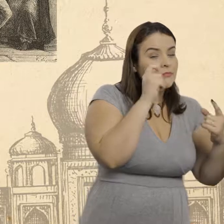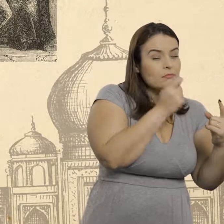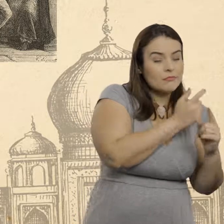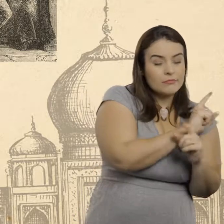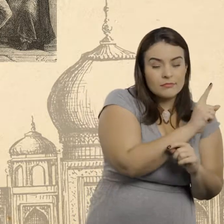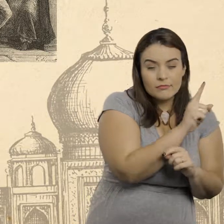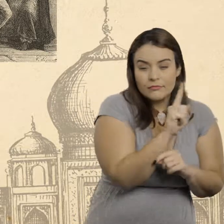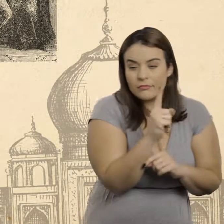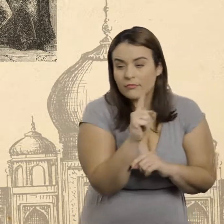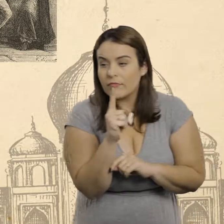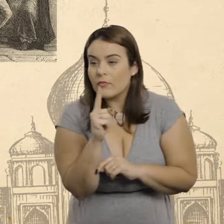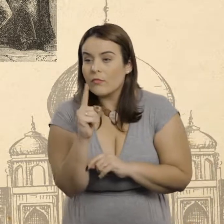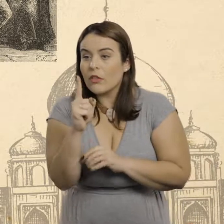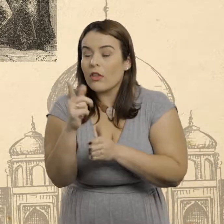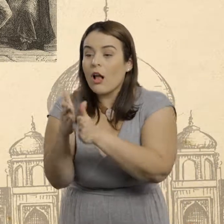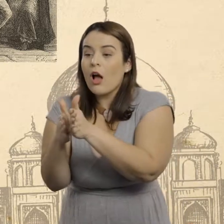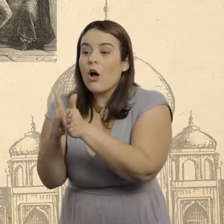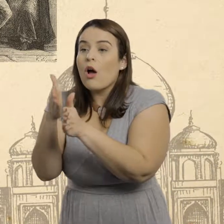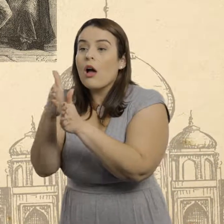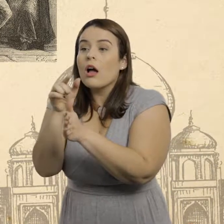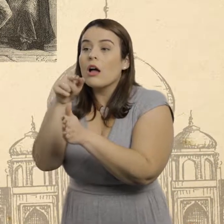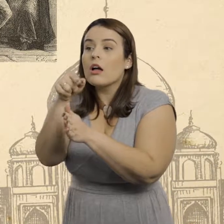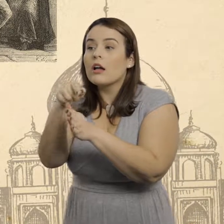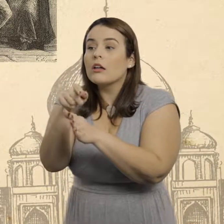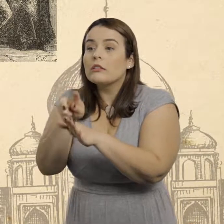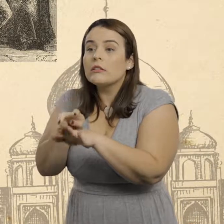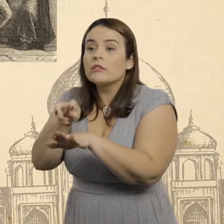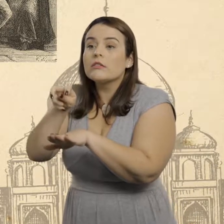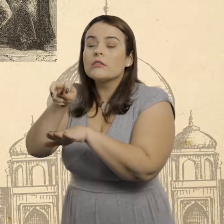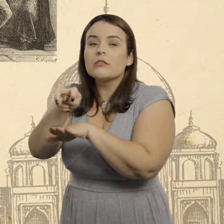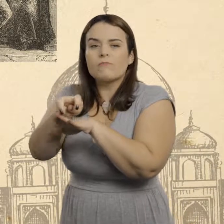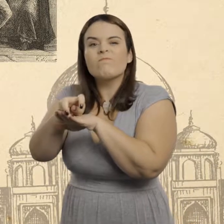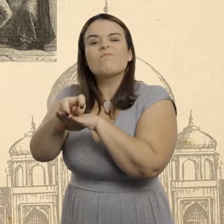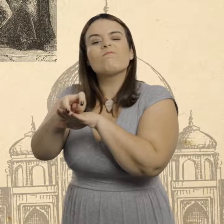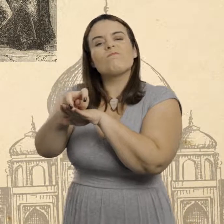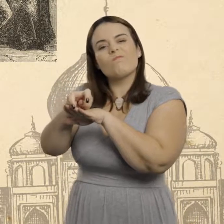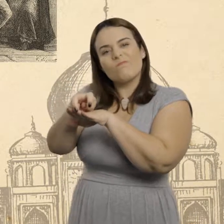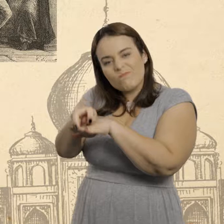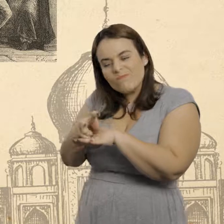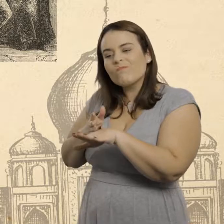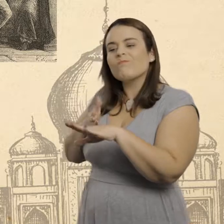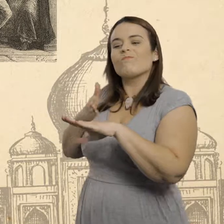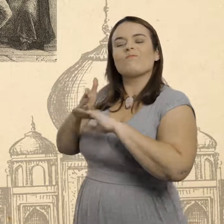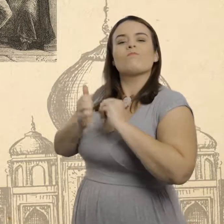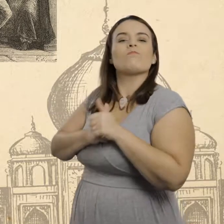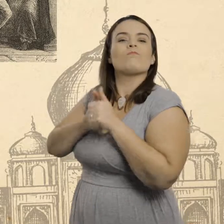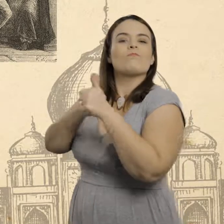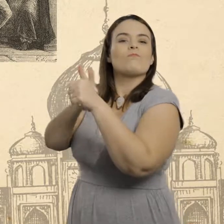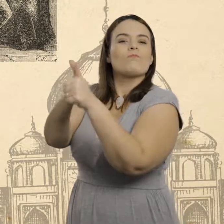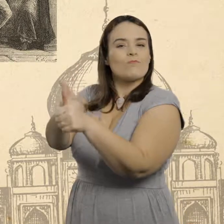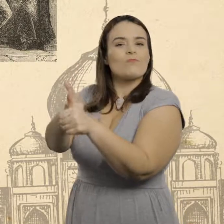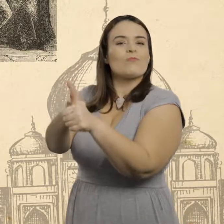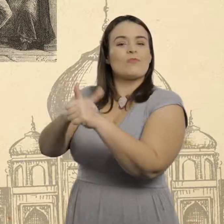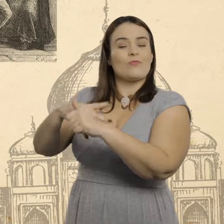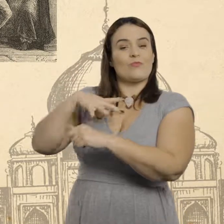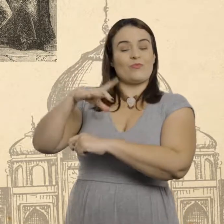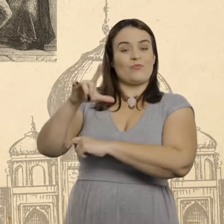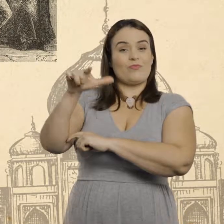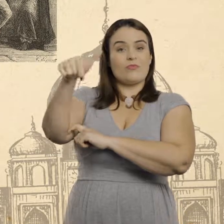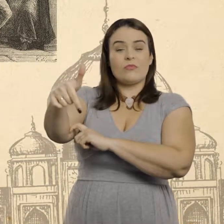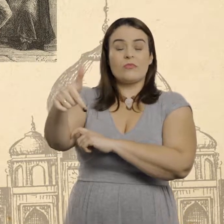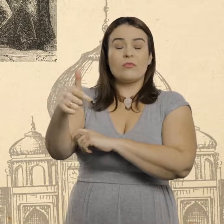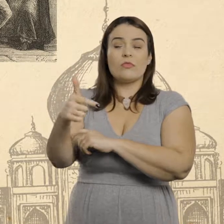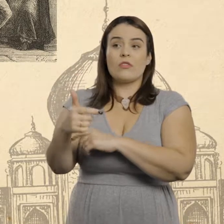tinha seguido Phileas Fogg e percebeu que ele ia pegar o trem naquela mesma noite. Fix decidiu seguir Phileas Fogg até